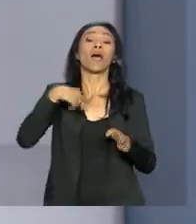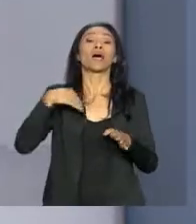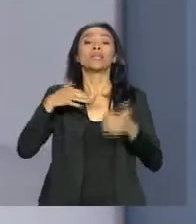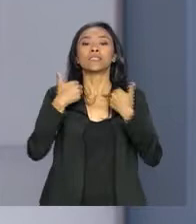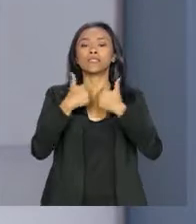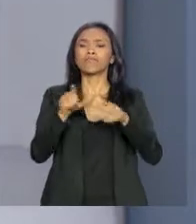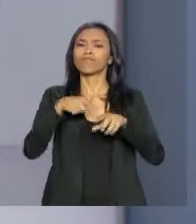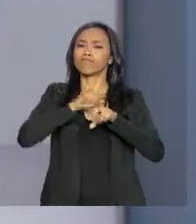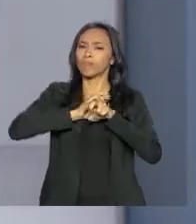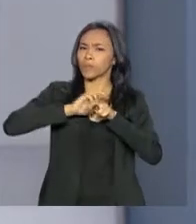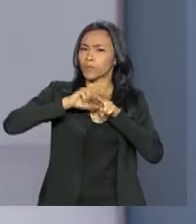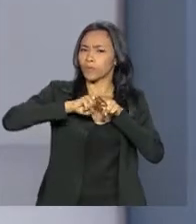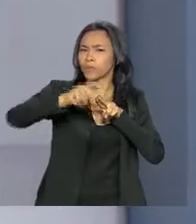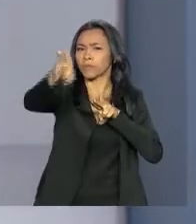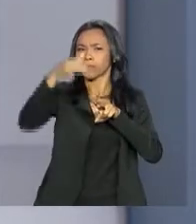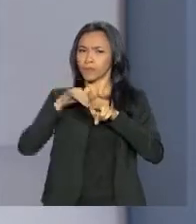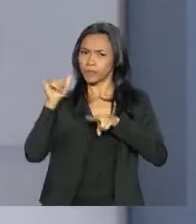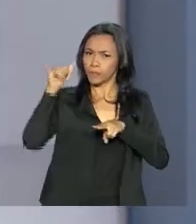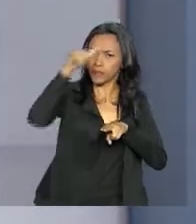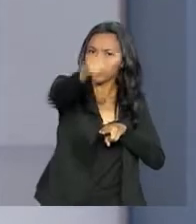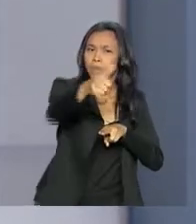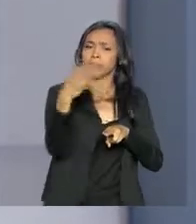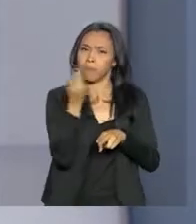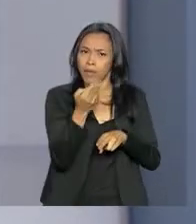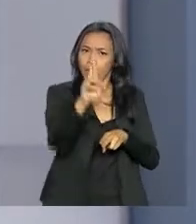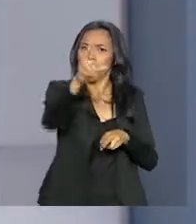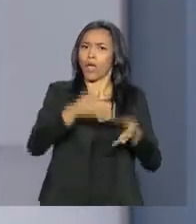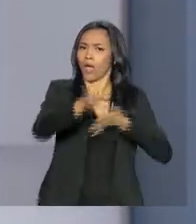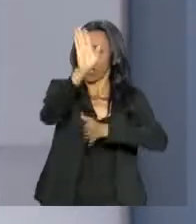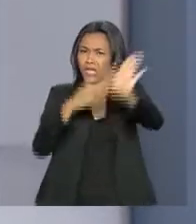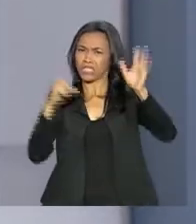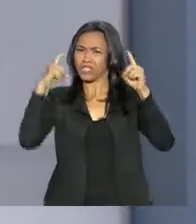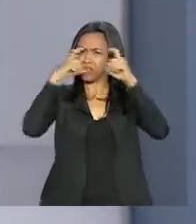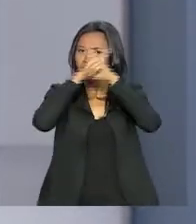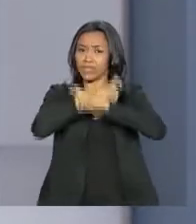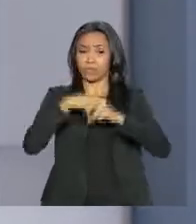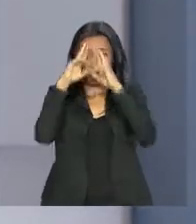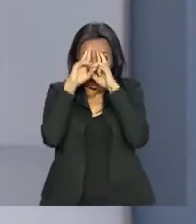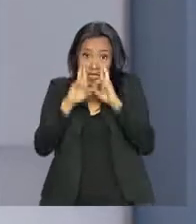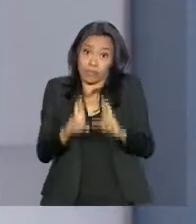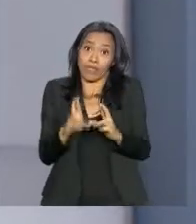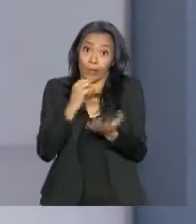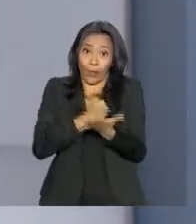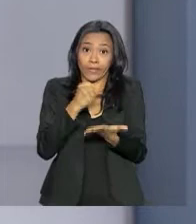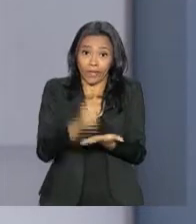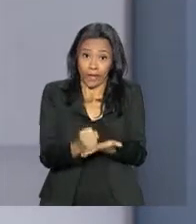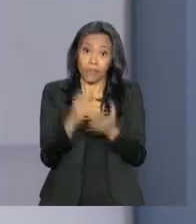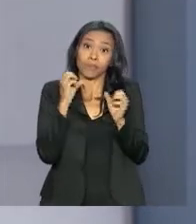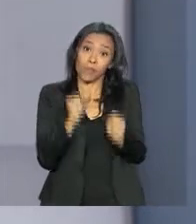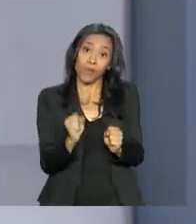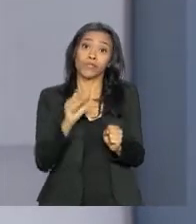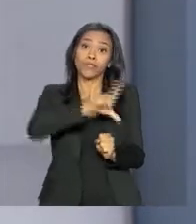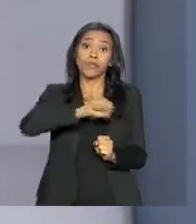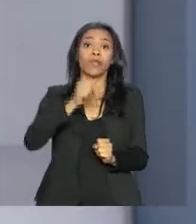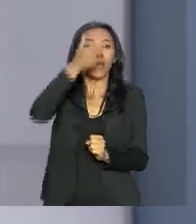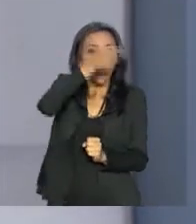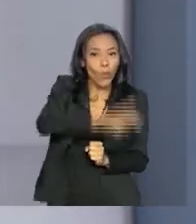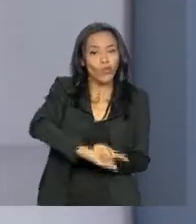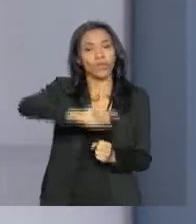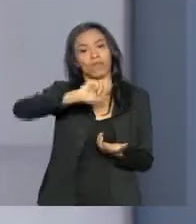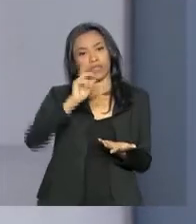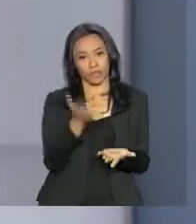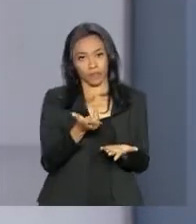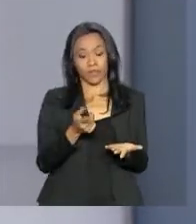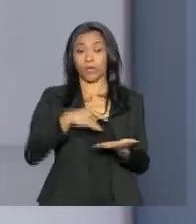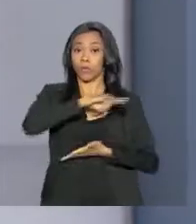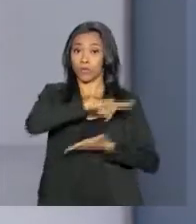e portos e que passam por dificuldades no cumprimento dos contratos possam optar pela receptação o objetivo